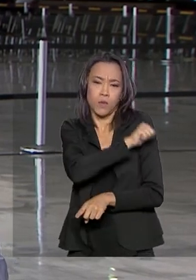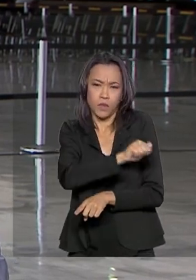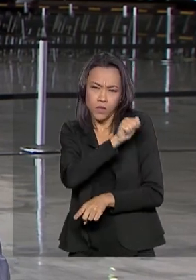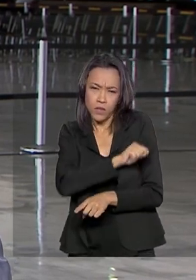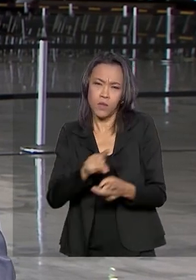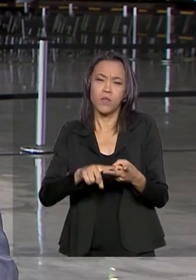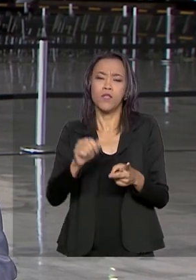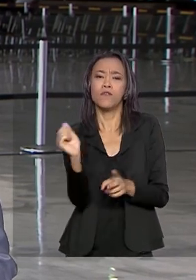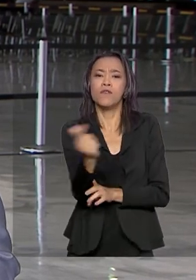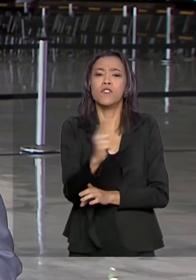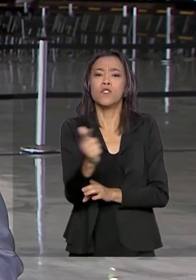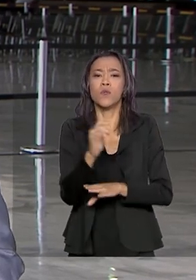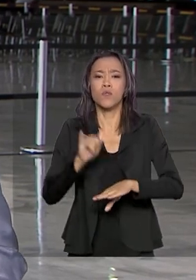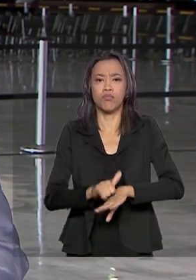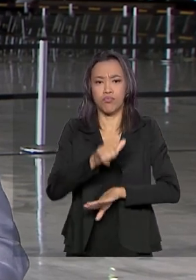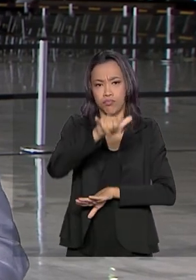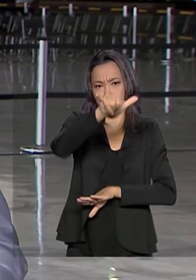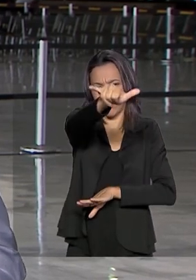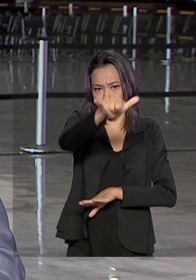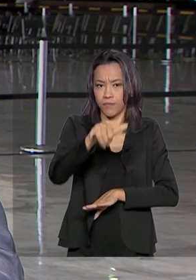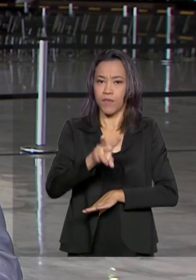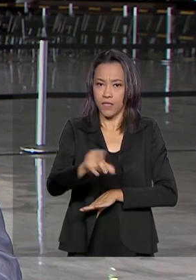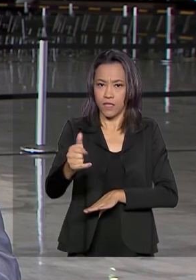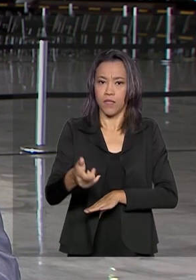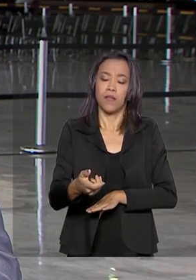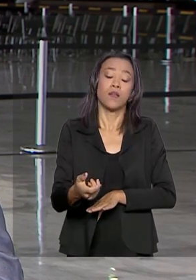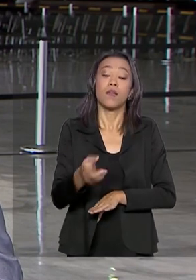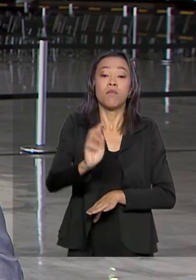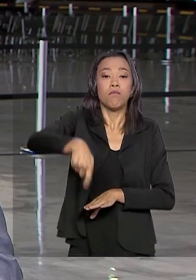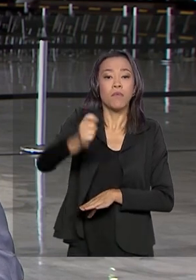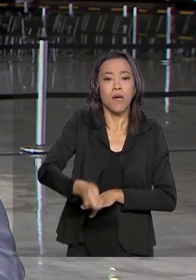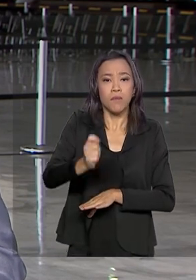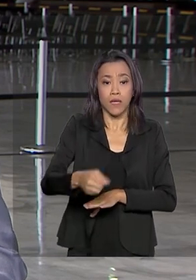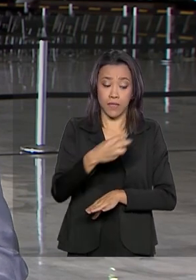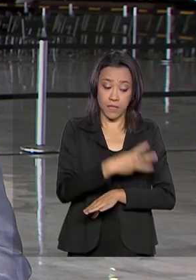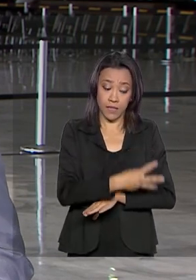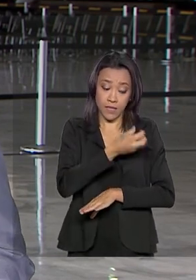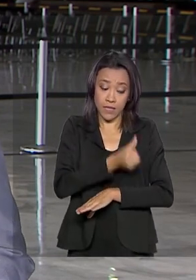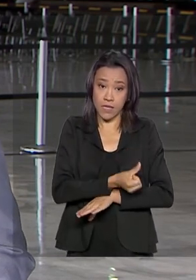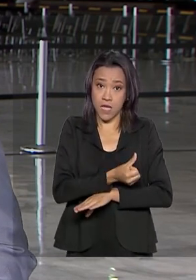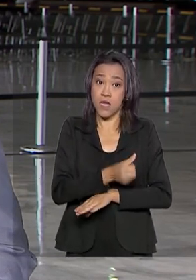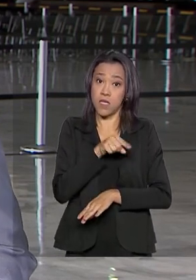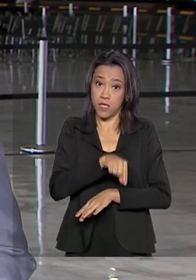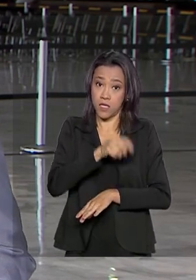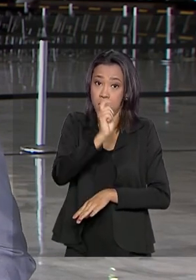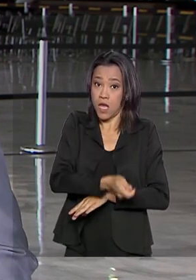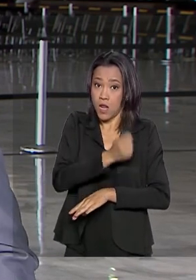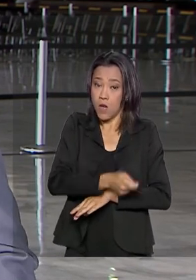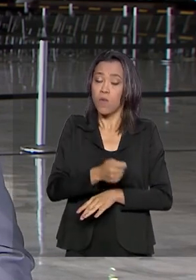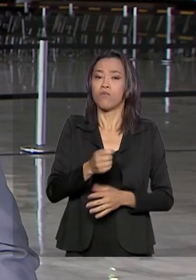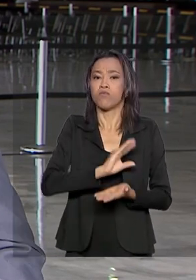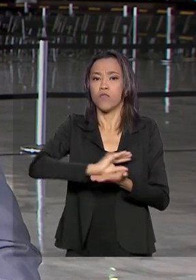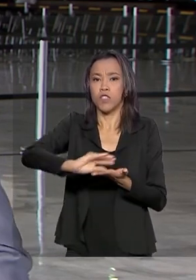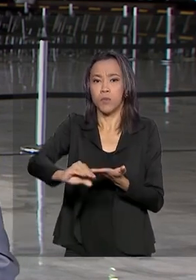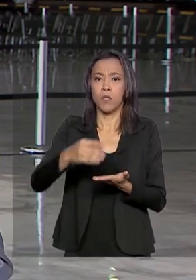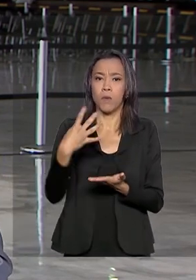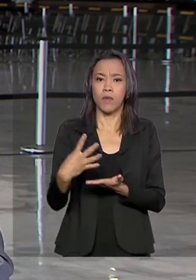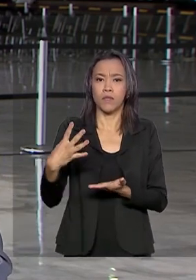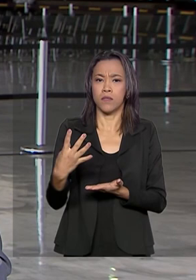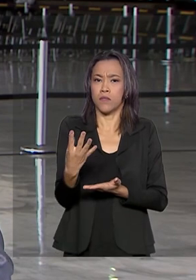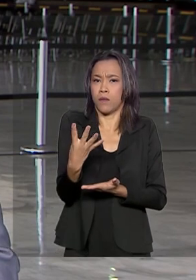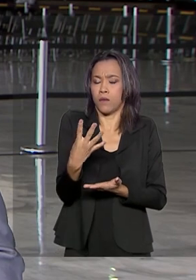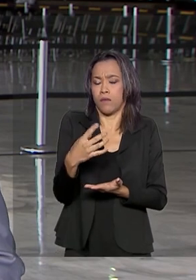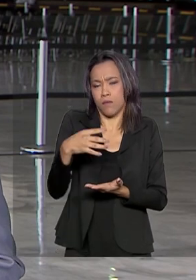aeroportos em 2019 36 leilões garantiu investimentos de 446 bilhões